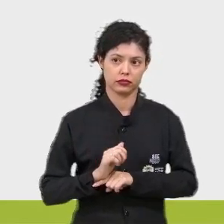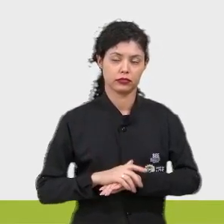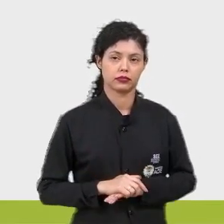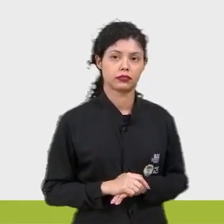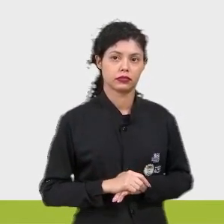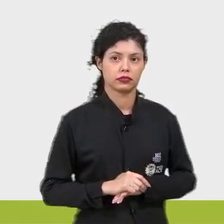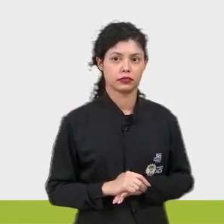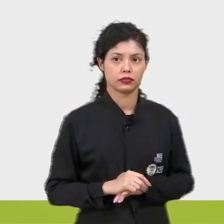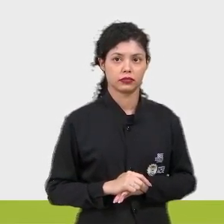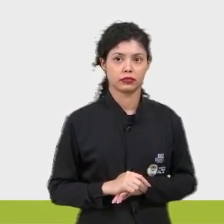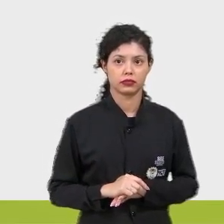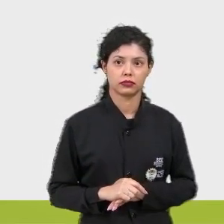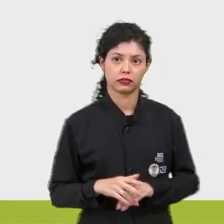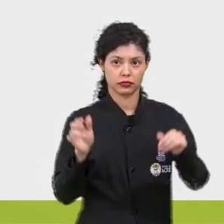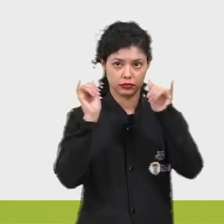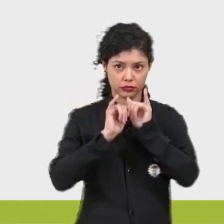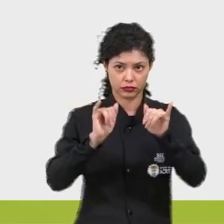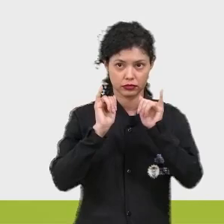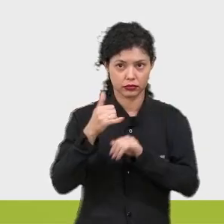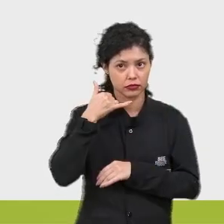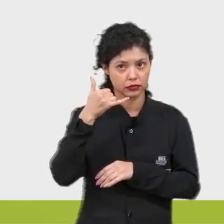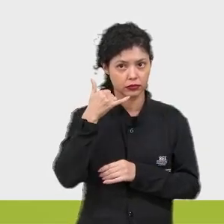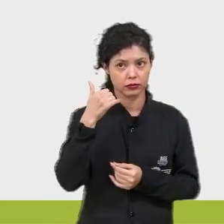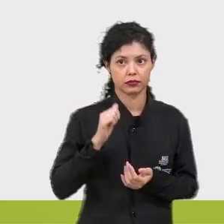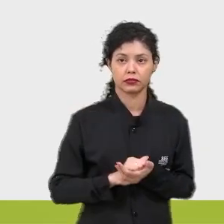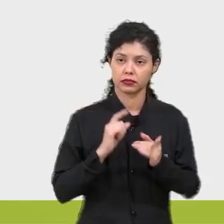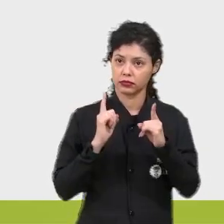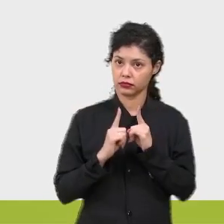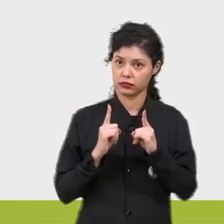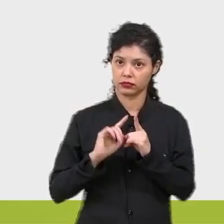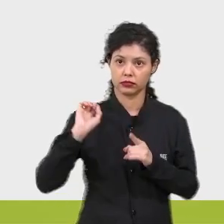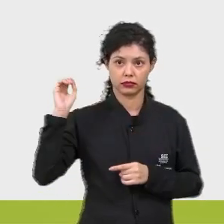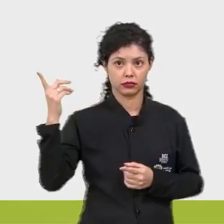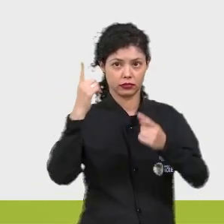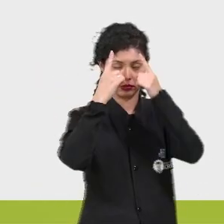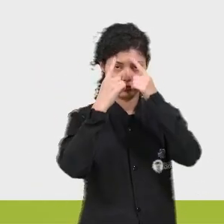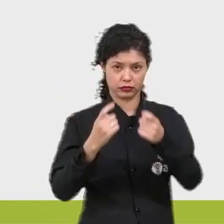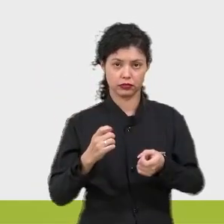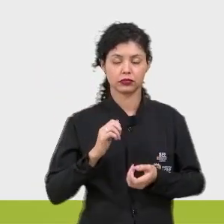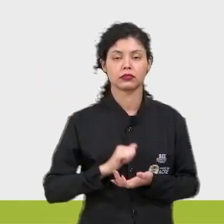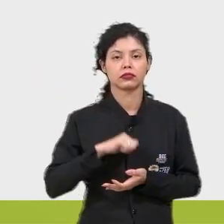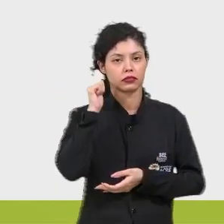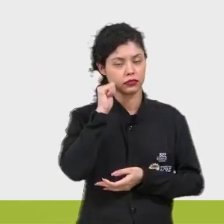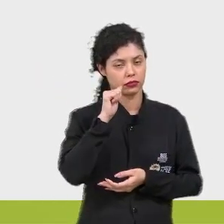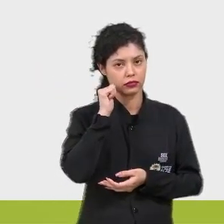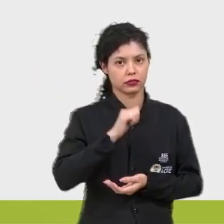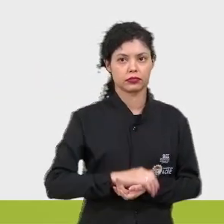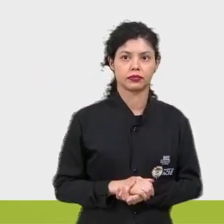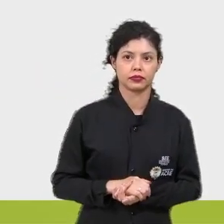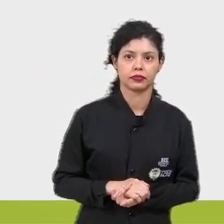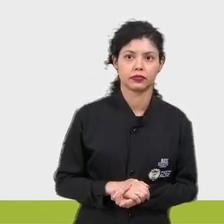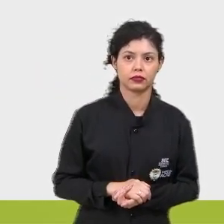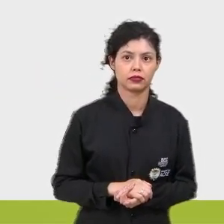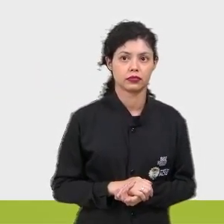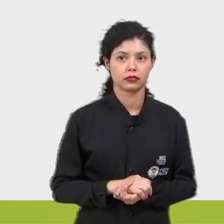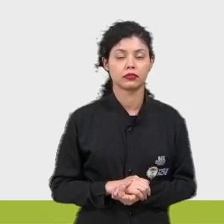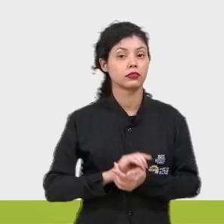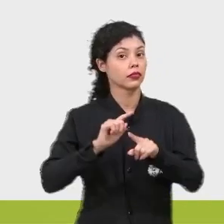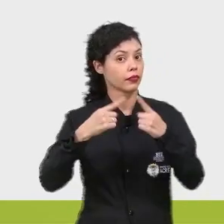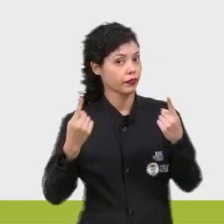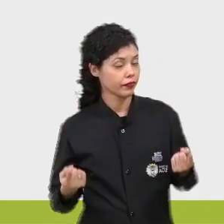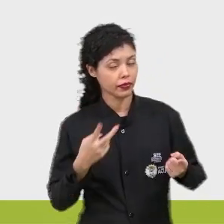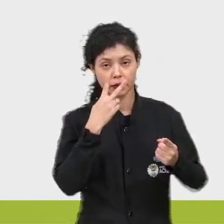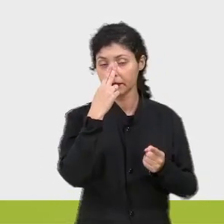desse anúncio? Letra A, divulgar o canal telefônico de atendimento a casos de violência contra a mulher,